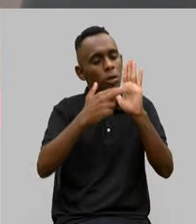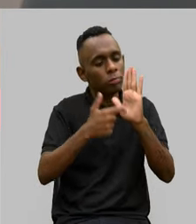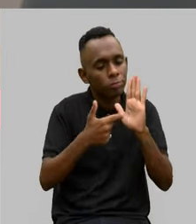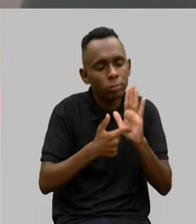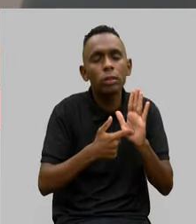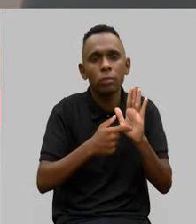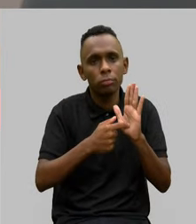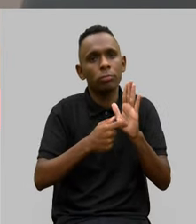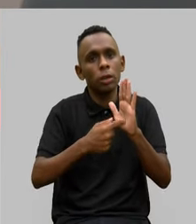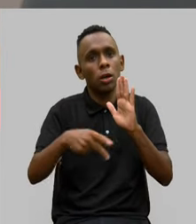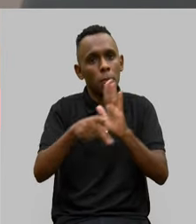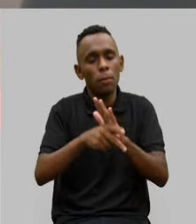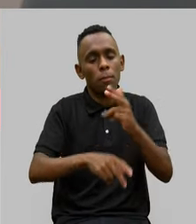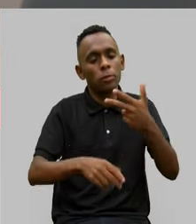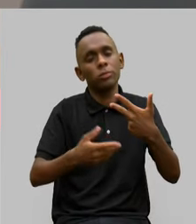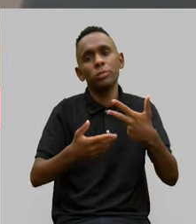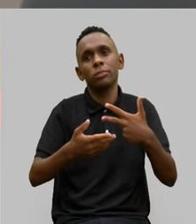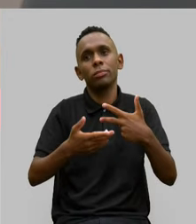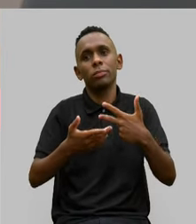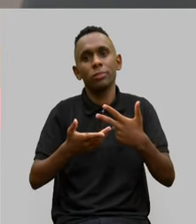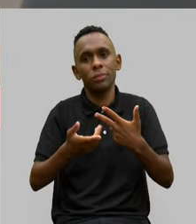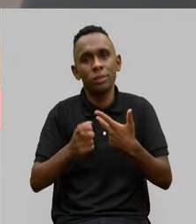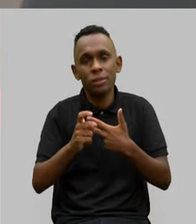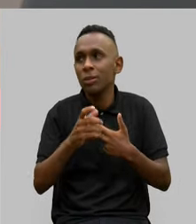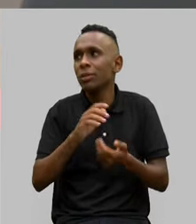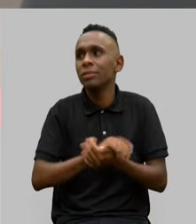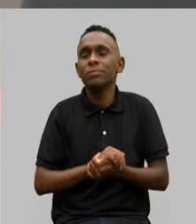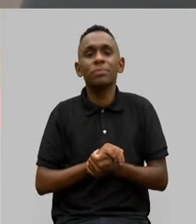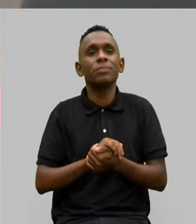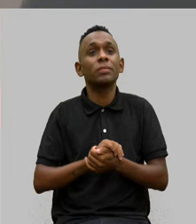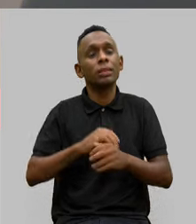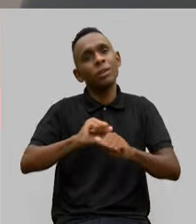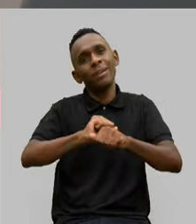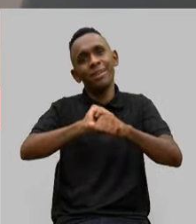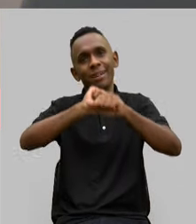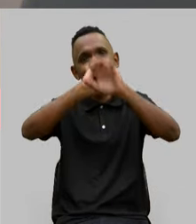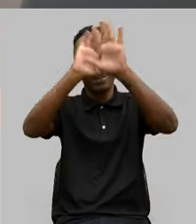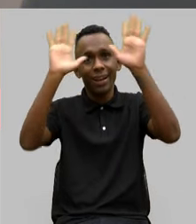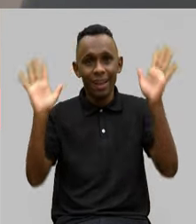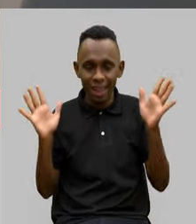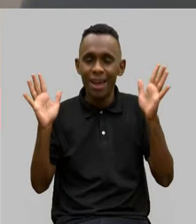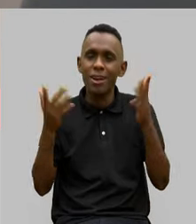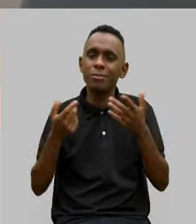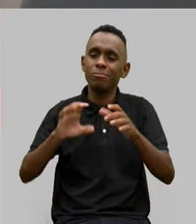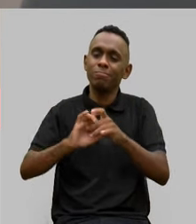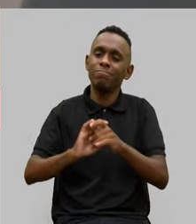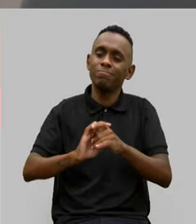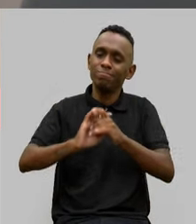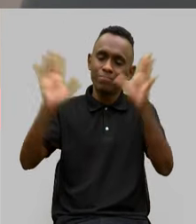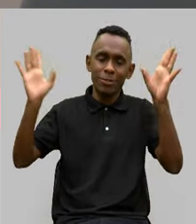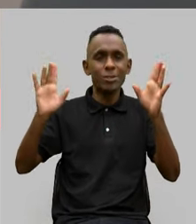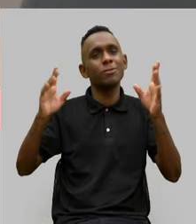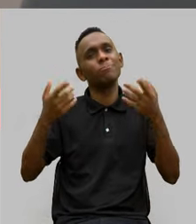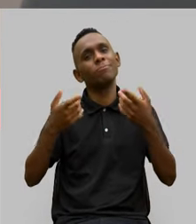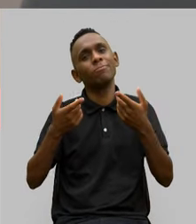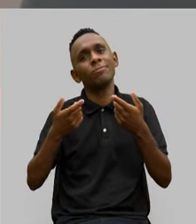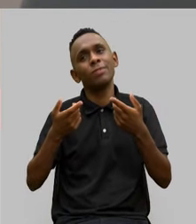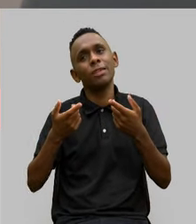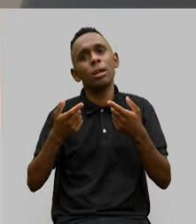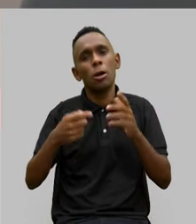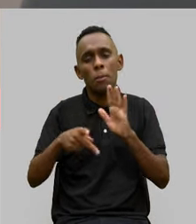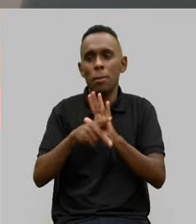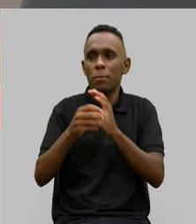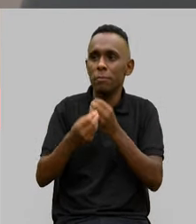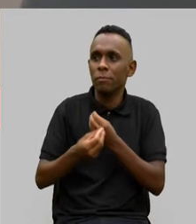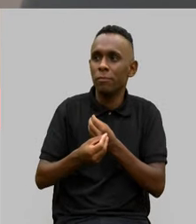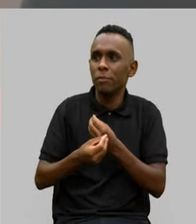decisões do Poder Executivo né Isso fica claro com a permissão né a autorização de importação